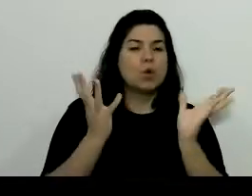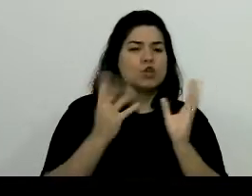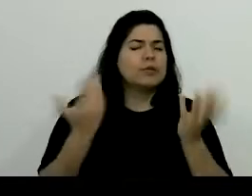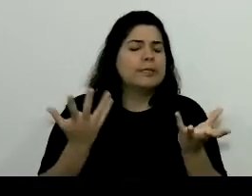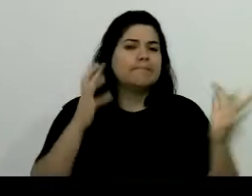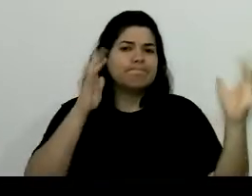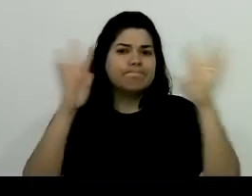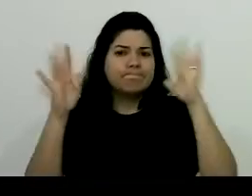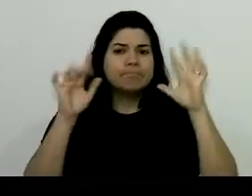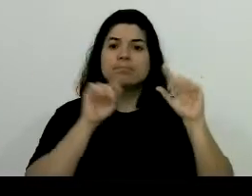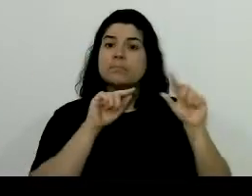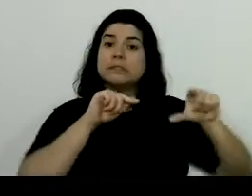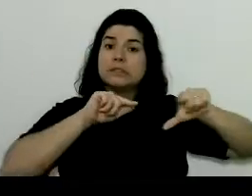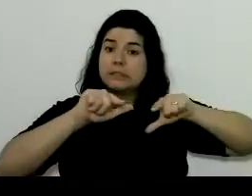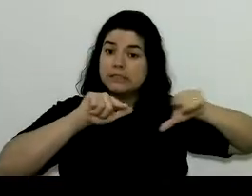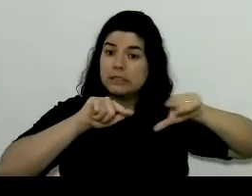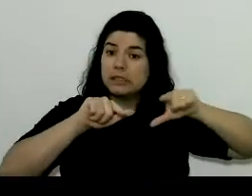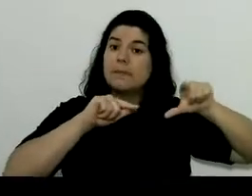do trabalho